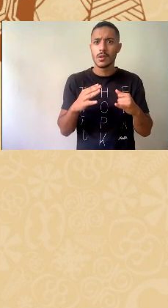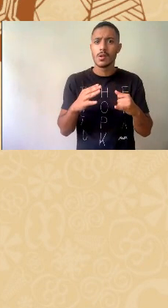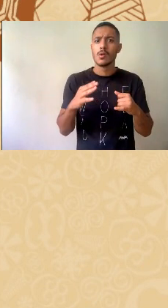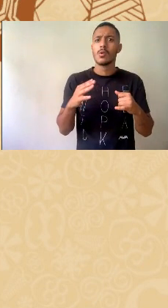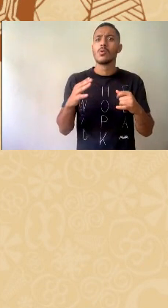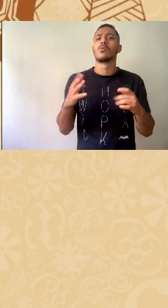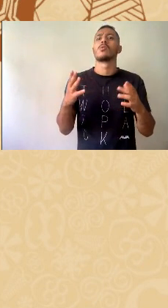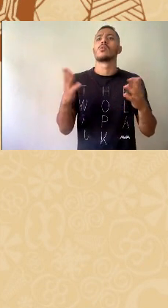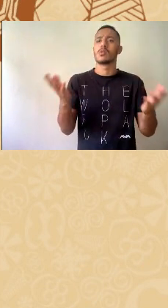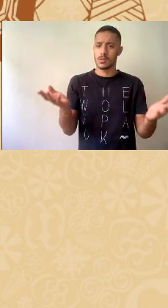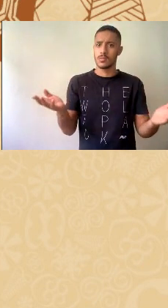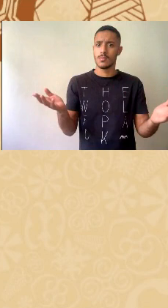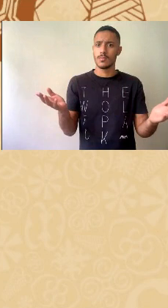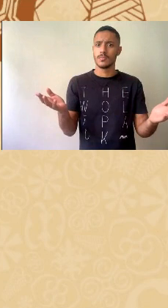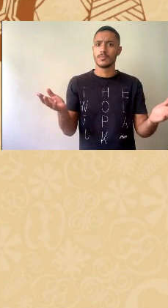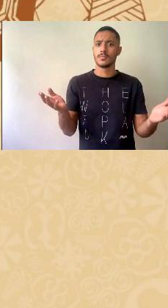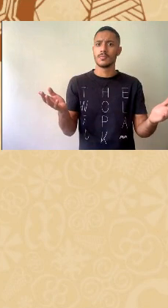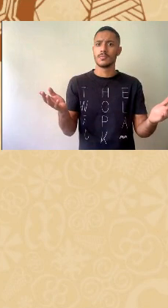Portanto,